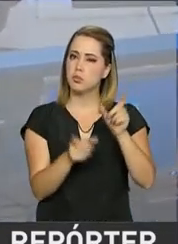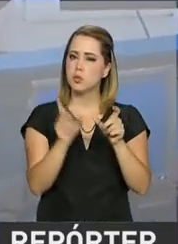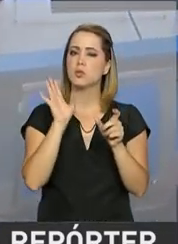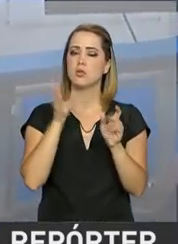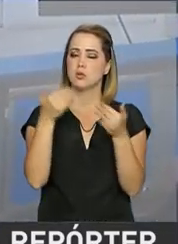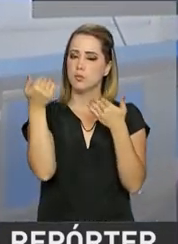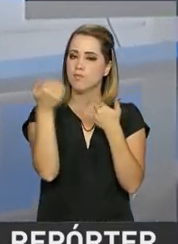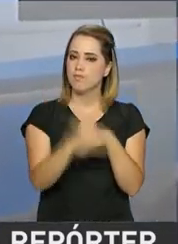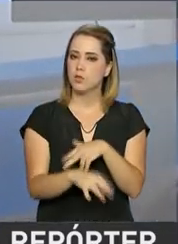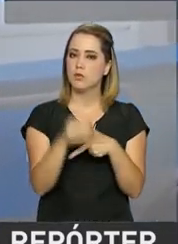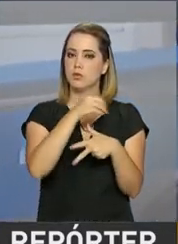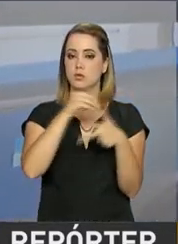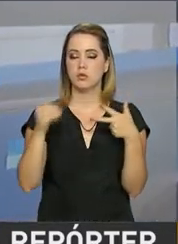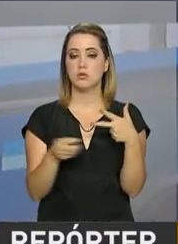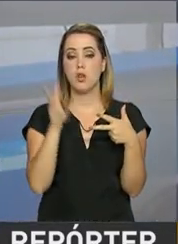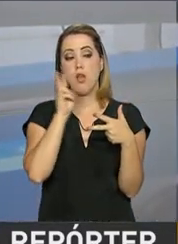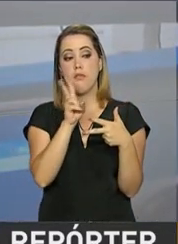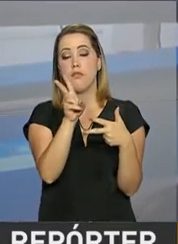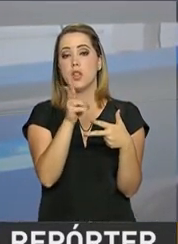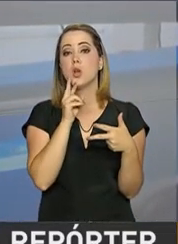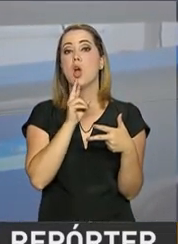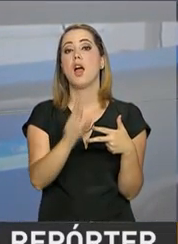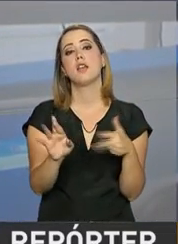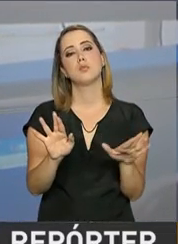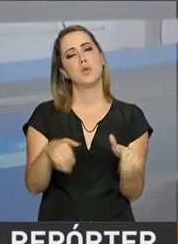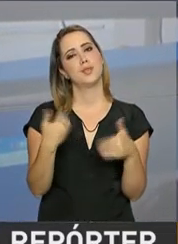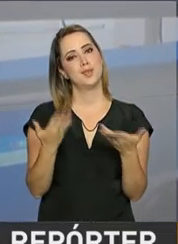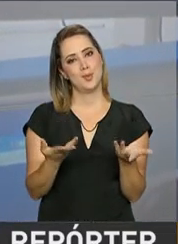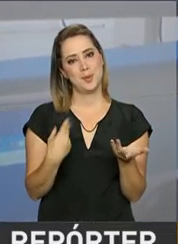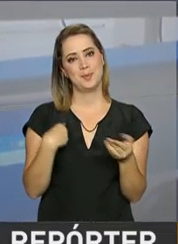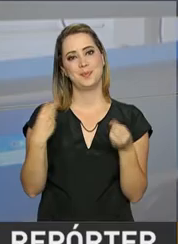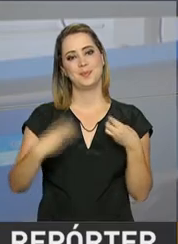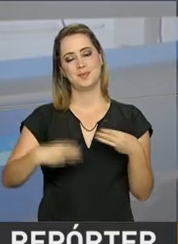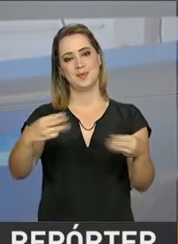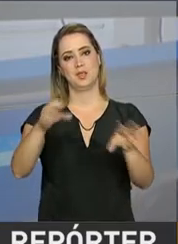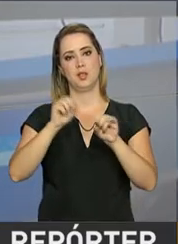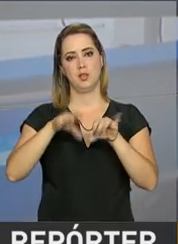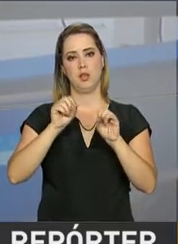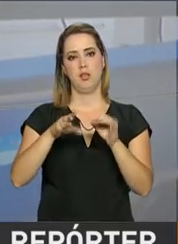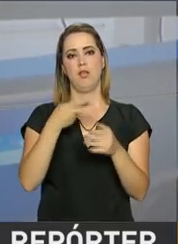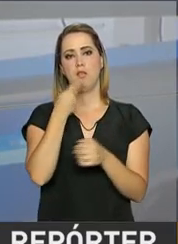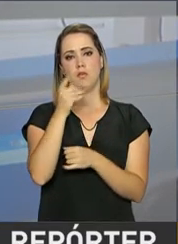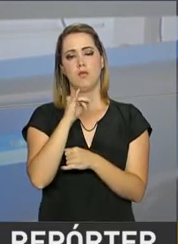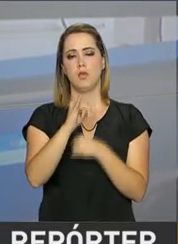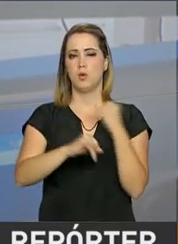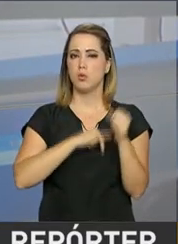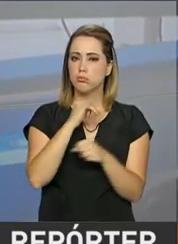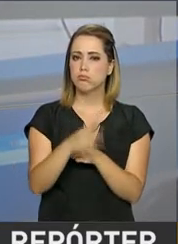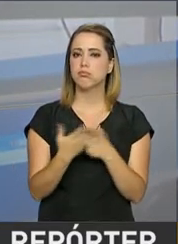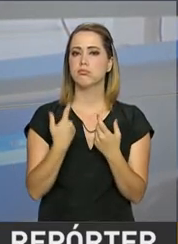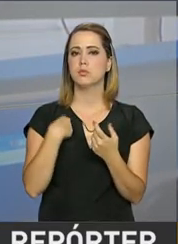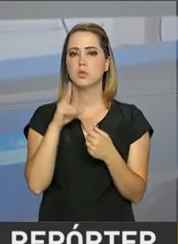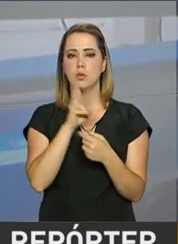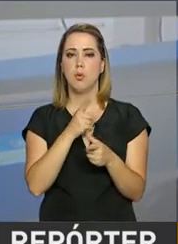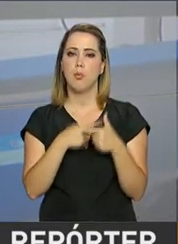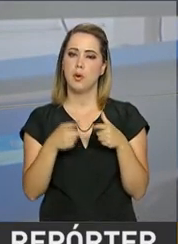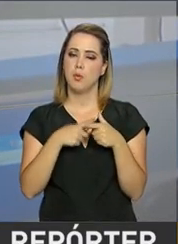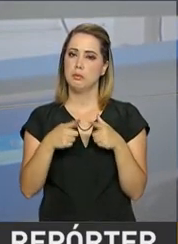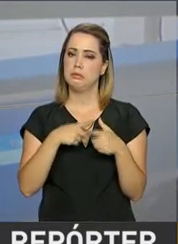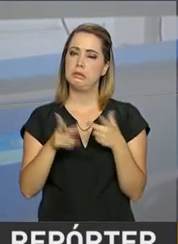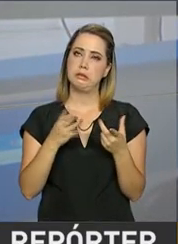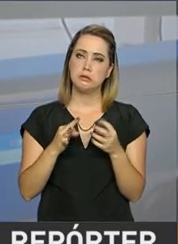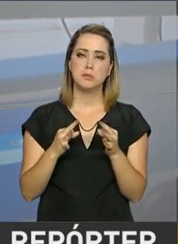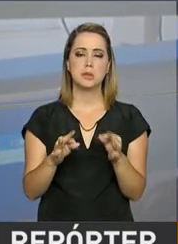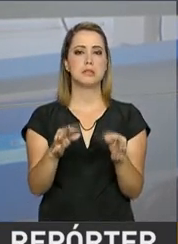já consultaram o resultado do exame pela internet. O Ministério da Educação informou que o volume de acessos e problemas técnicos causaram